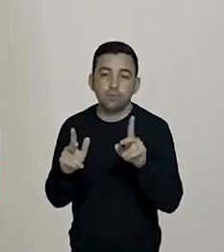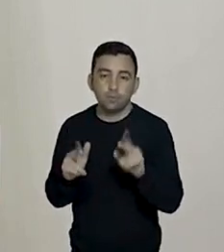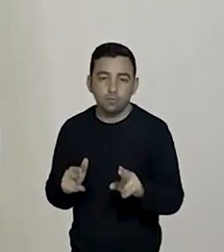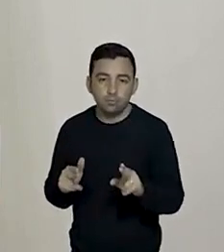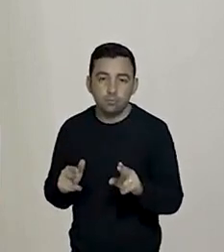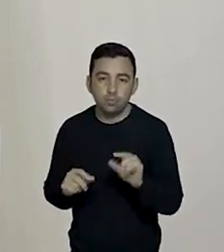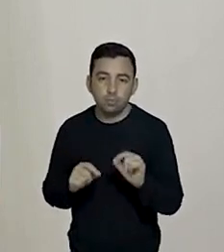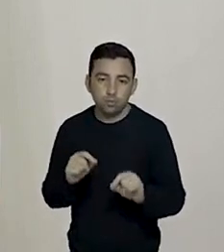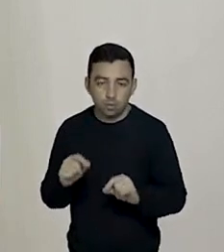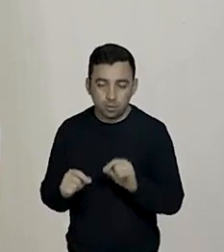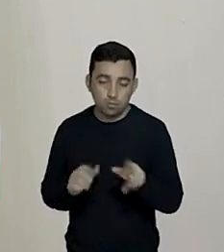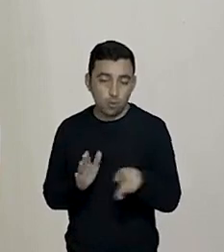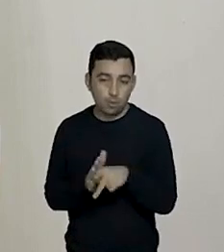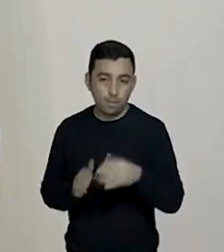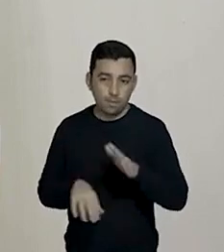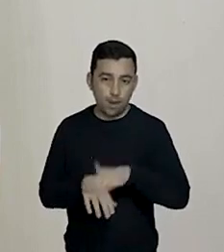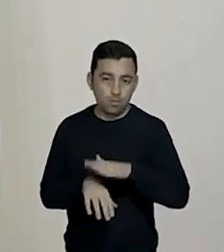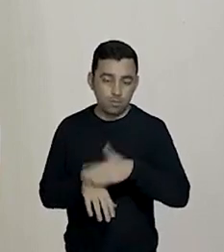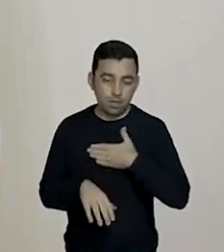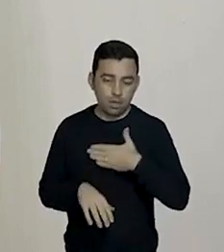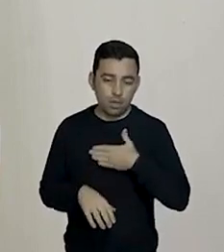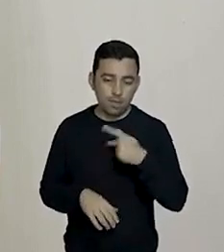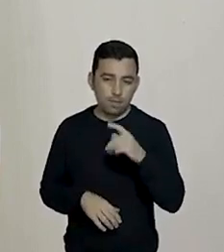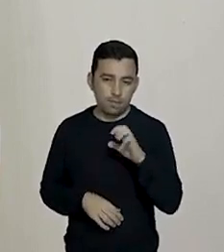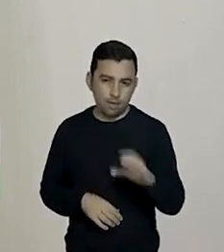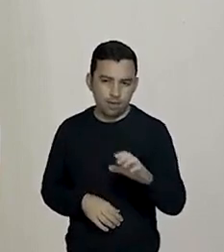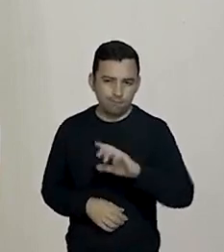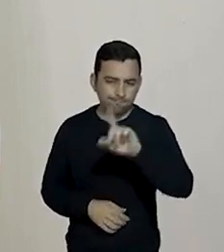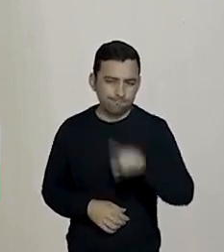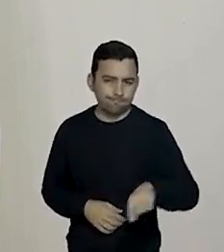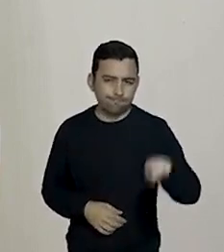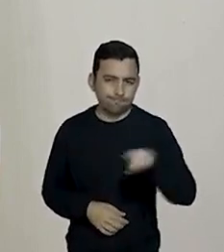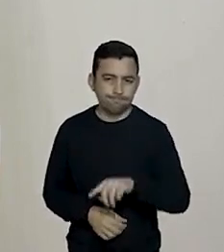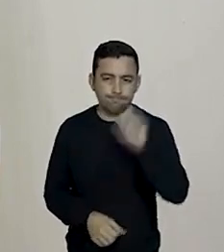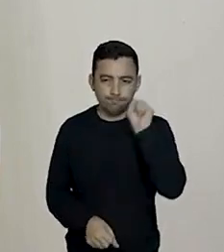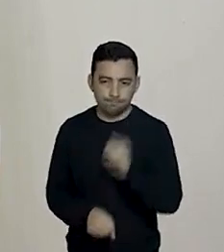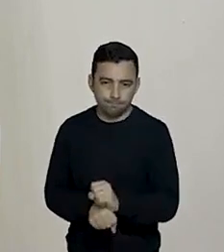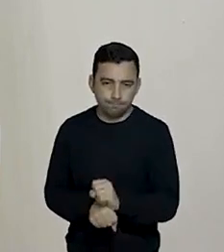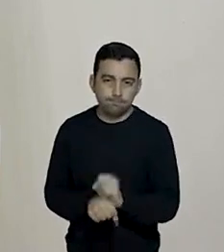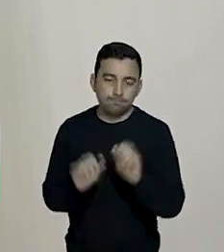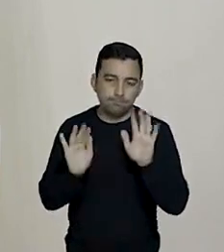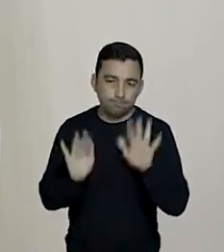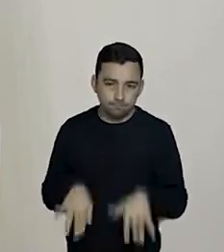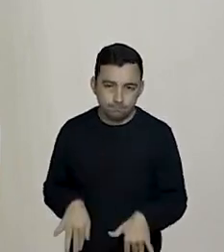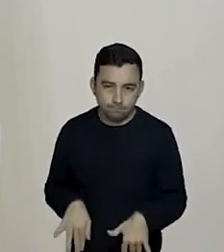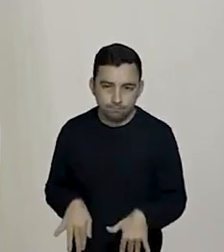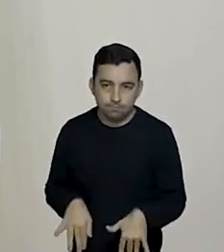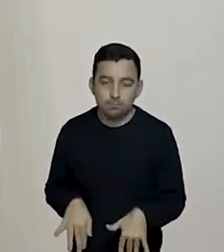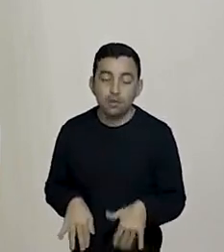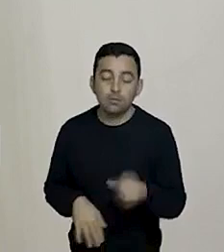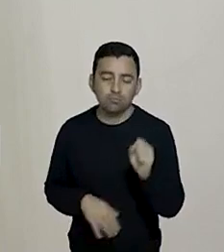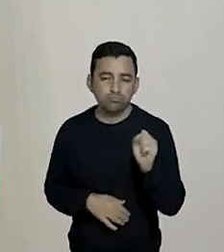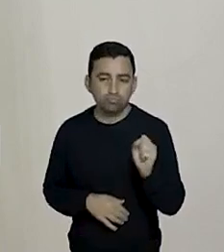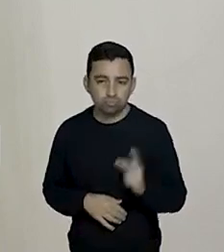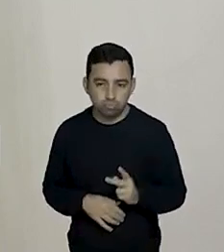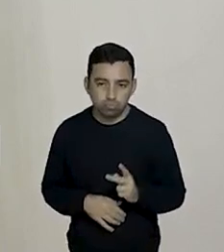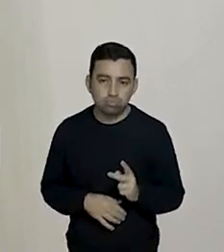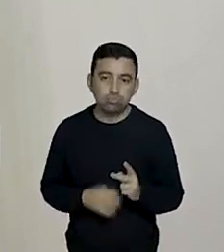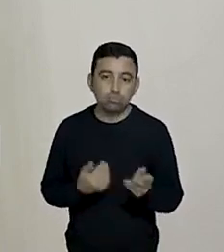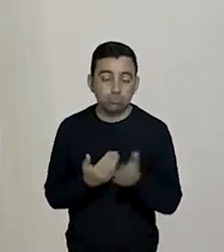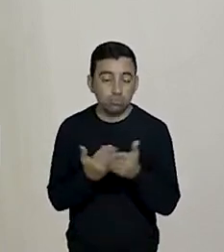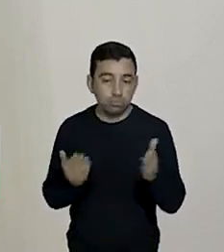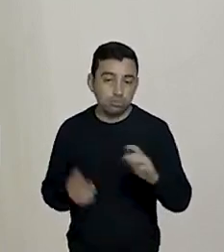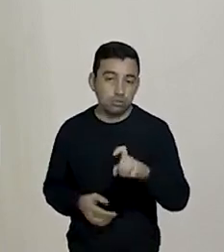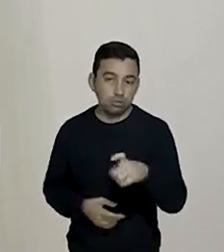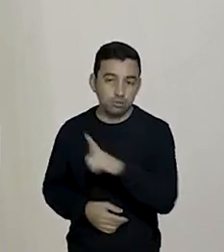desta PEC que colocou um basta colocou um fim as aposentadorias dos